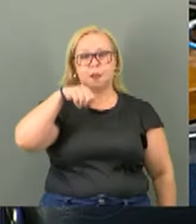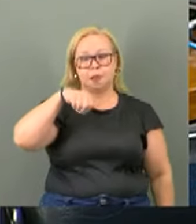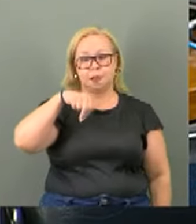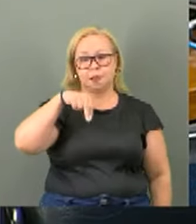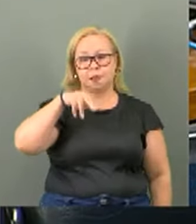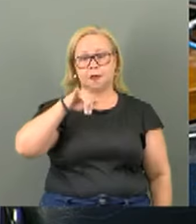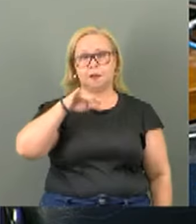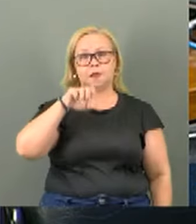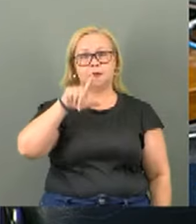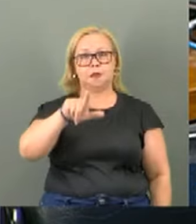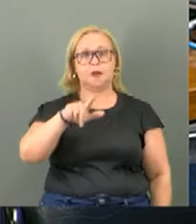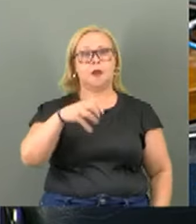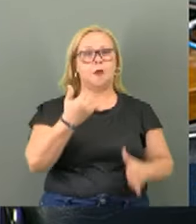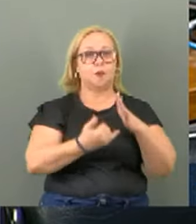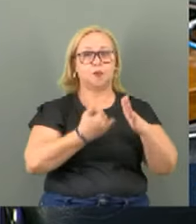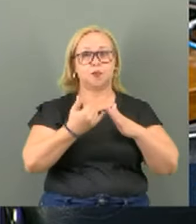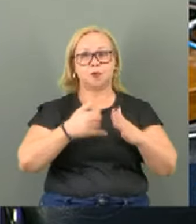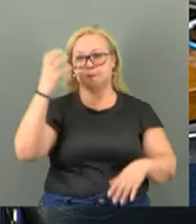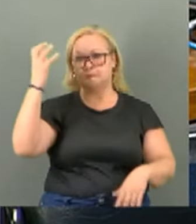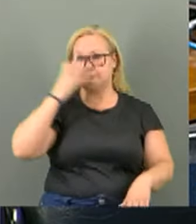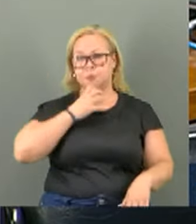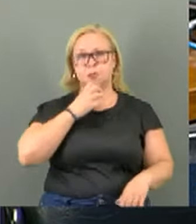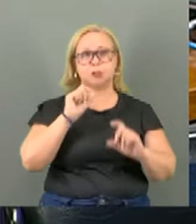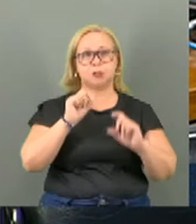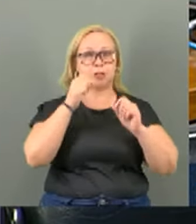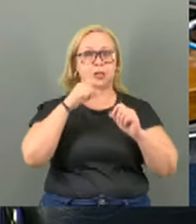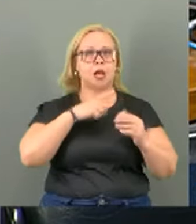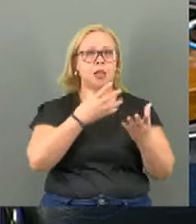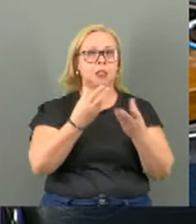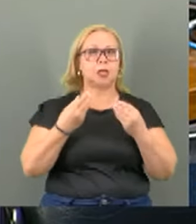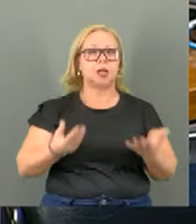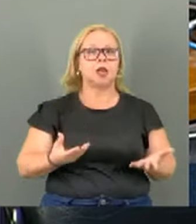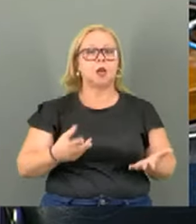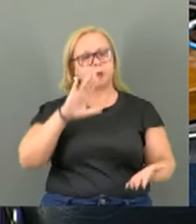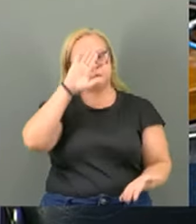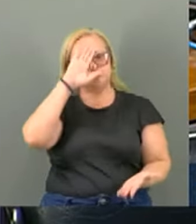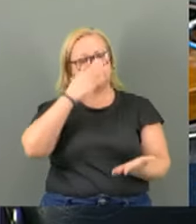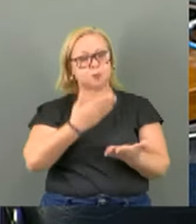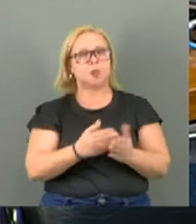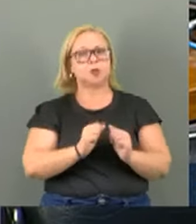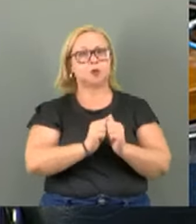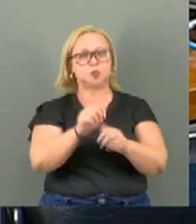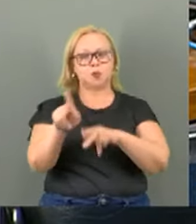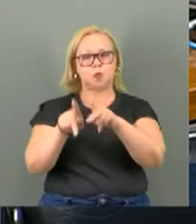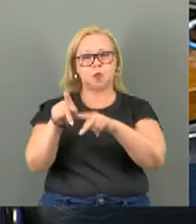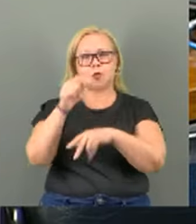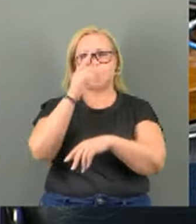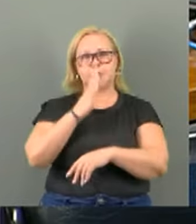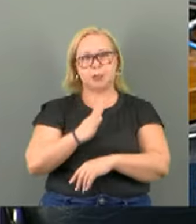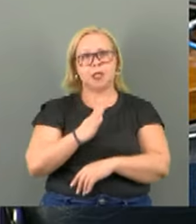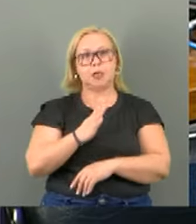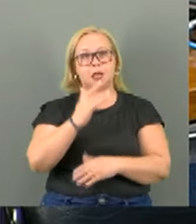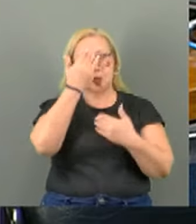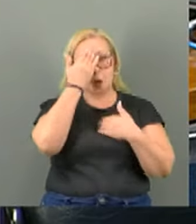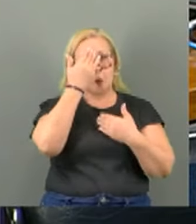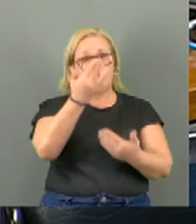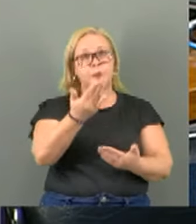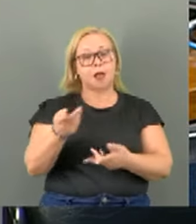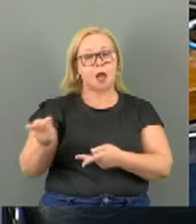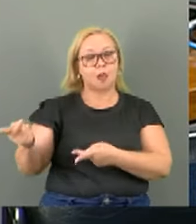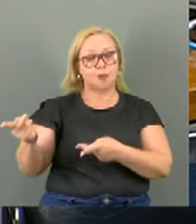Cola, que é de uma instituição seríssima, que tem muita credibilidade junto à população brasileira. Obrigado pela